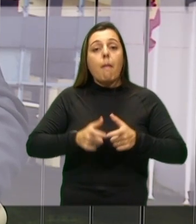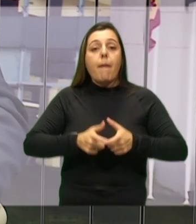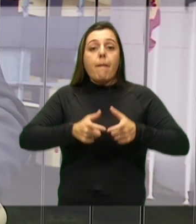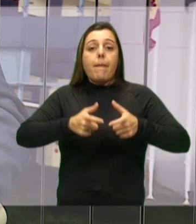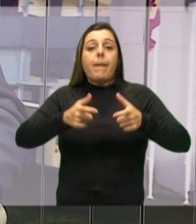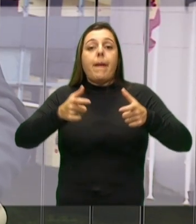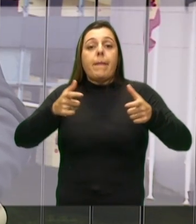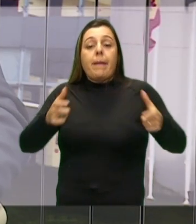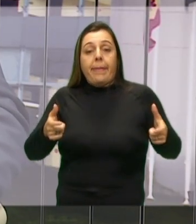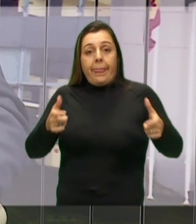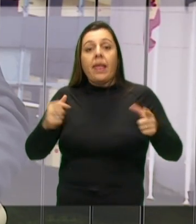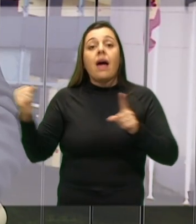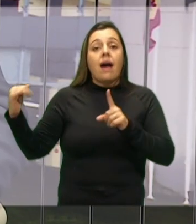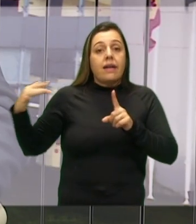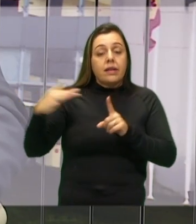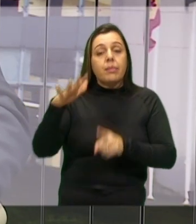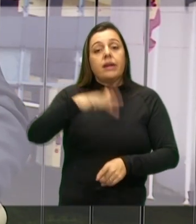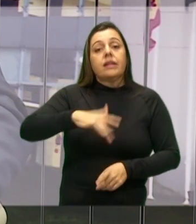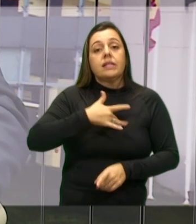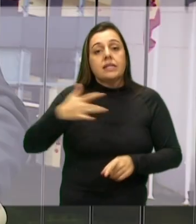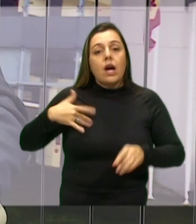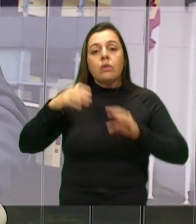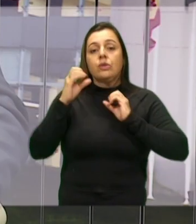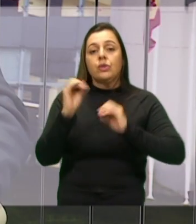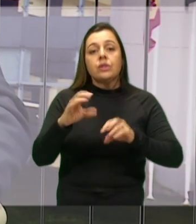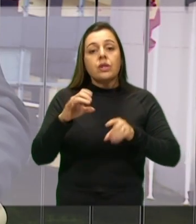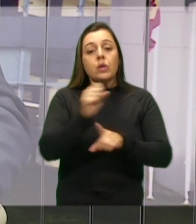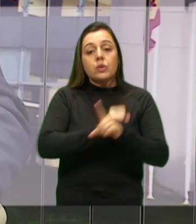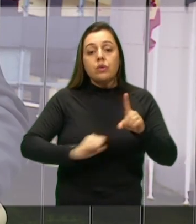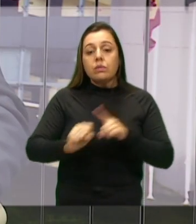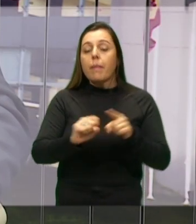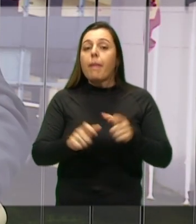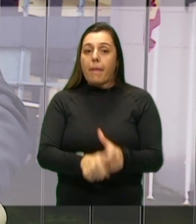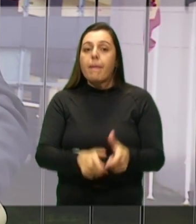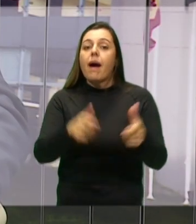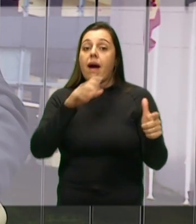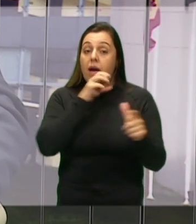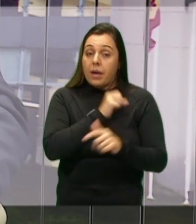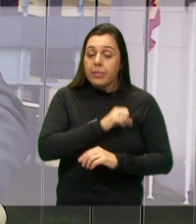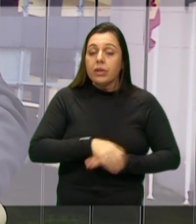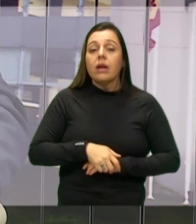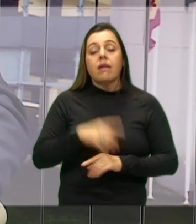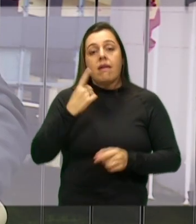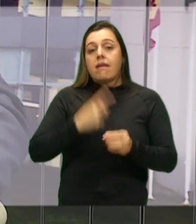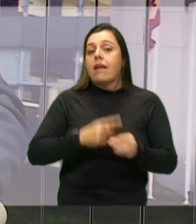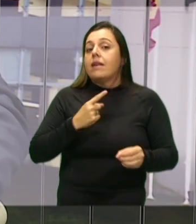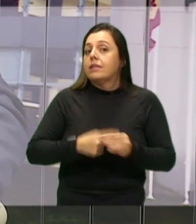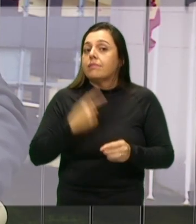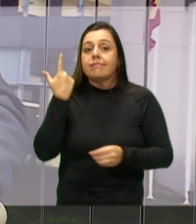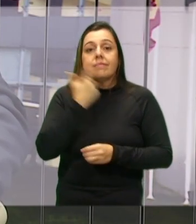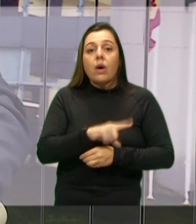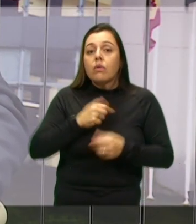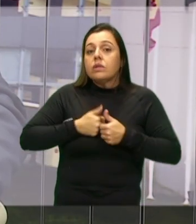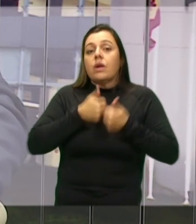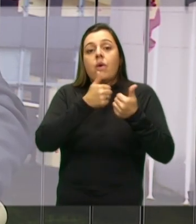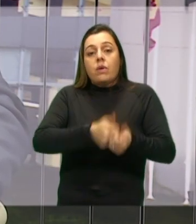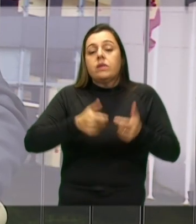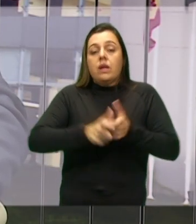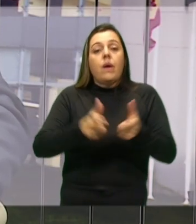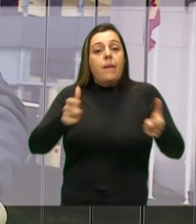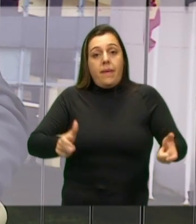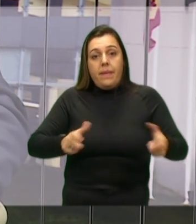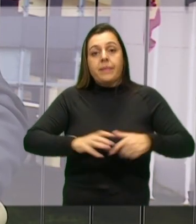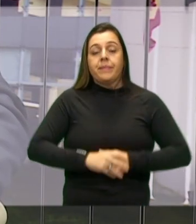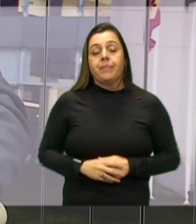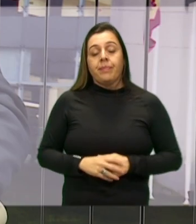crescendo, as demandas de saúde, educação, as demandas sociais cresceram muito rápido e a cidade não conseguiu acompanhar esse